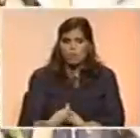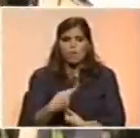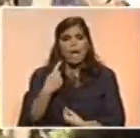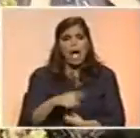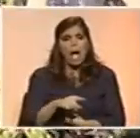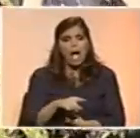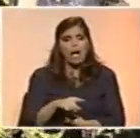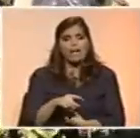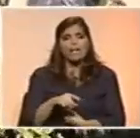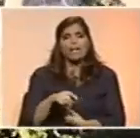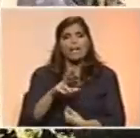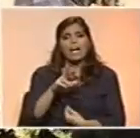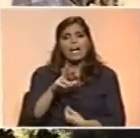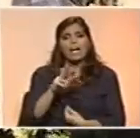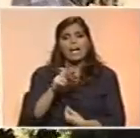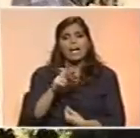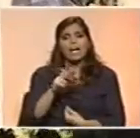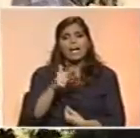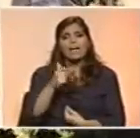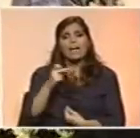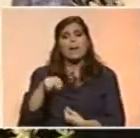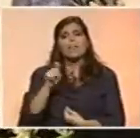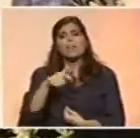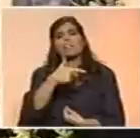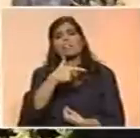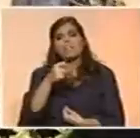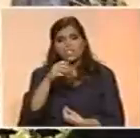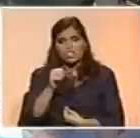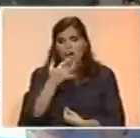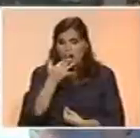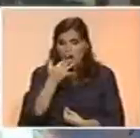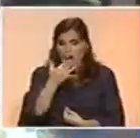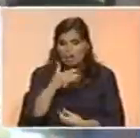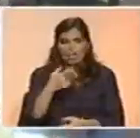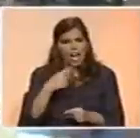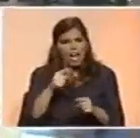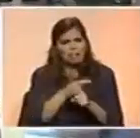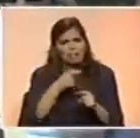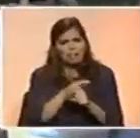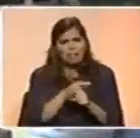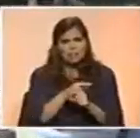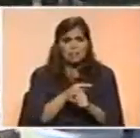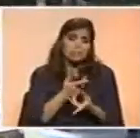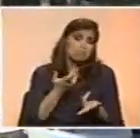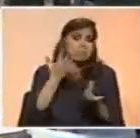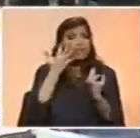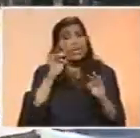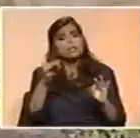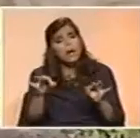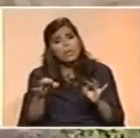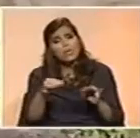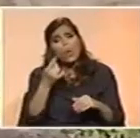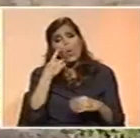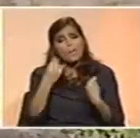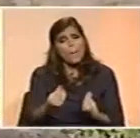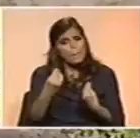que referiu dos rabanetes picantes, que vimos ainda há pouco, mas depois há todo um conjunto de produtos que são os produtos que as pessoas estão habituadas ou que